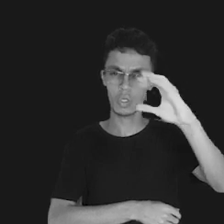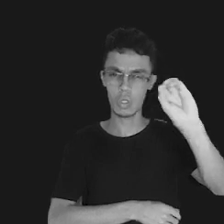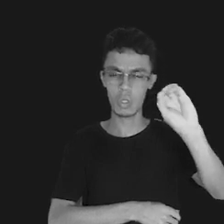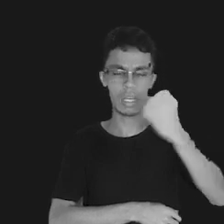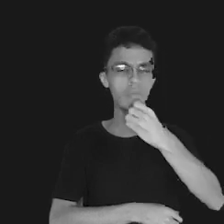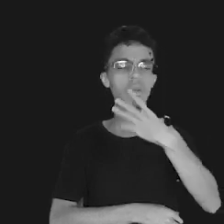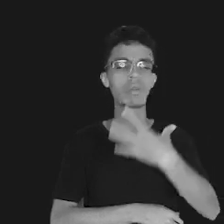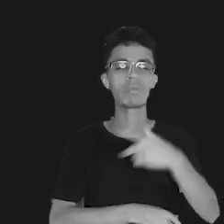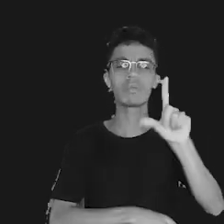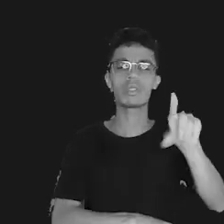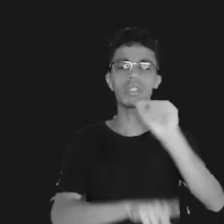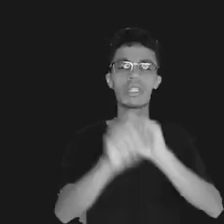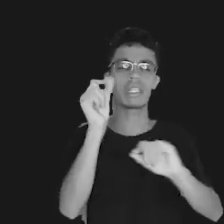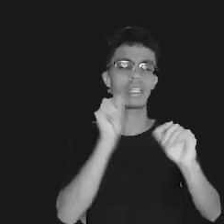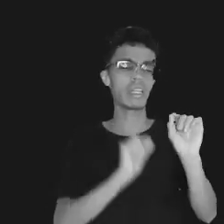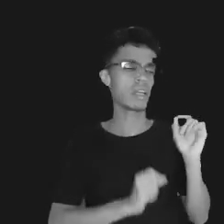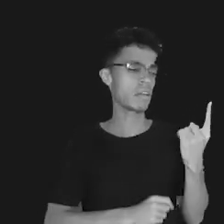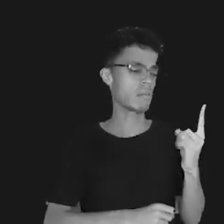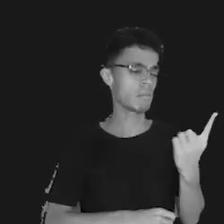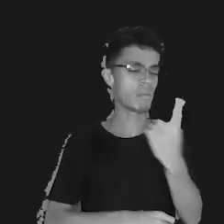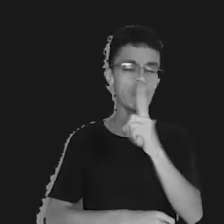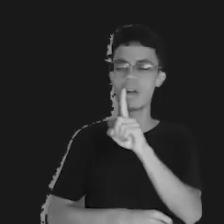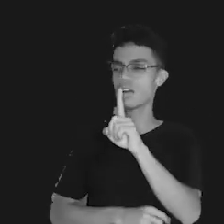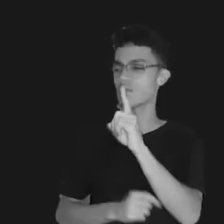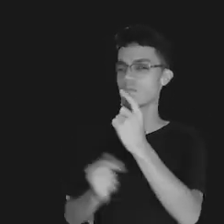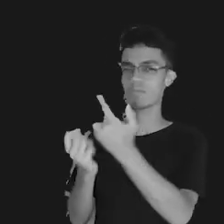Veja. Vira-se para a plateia.